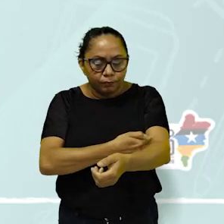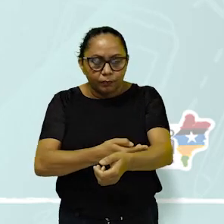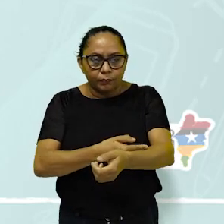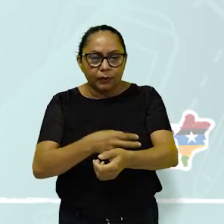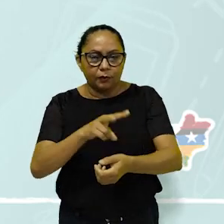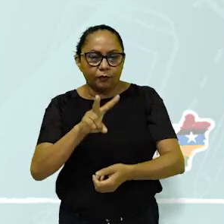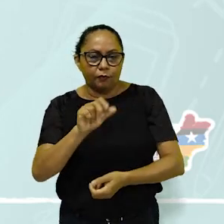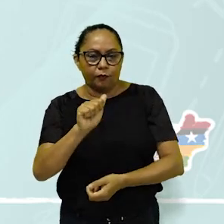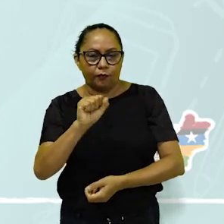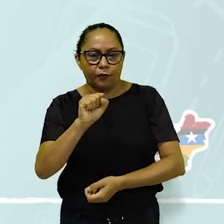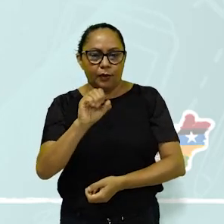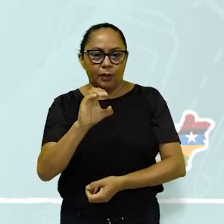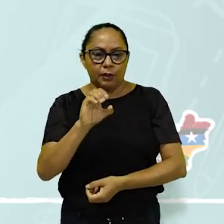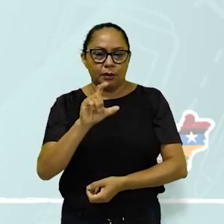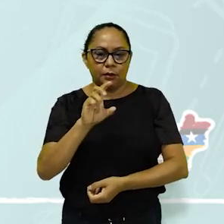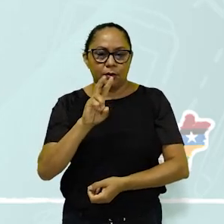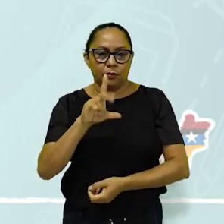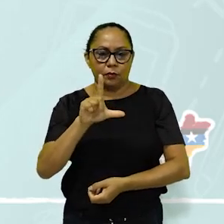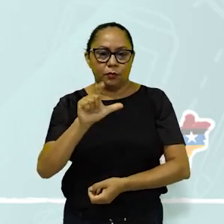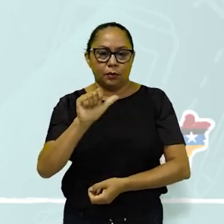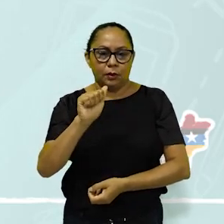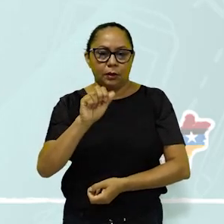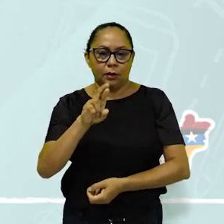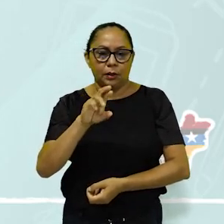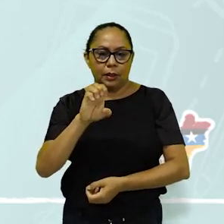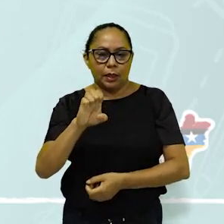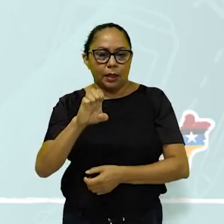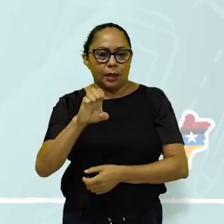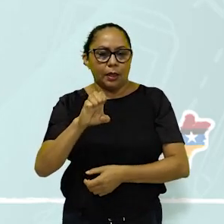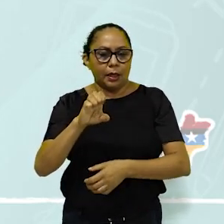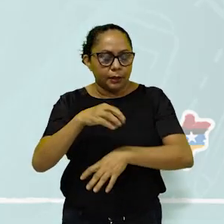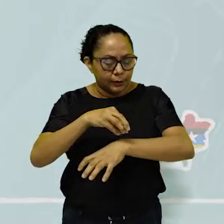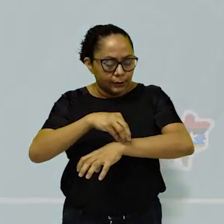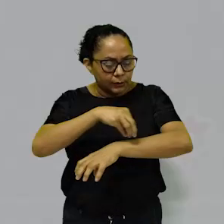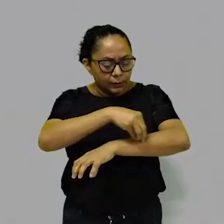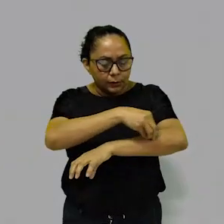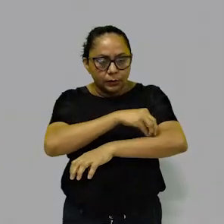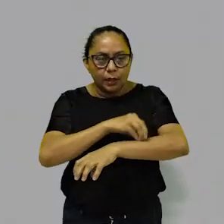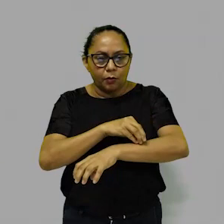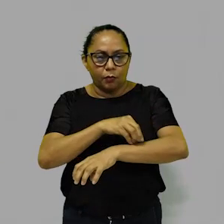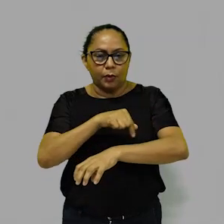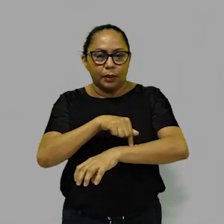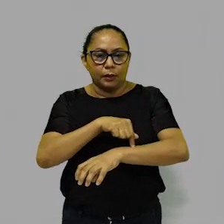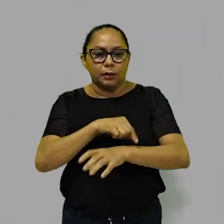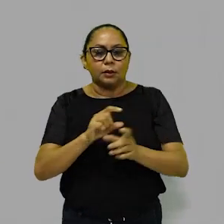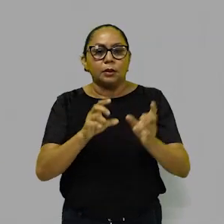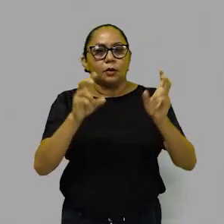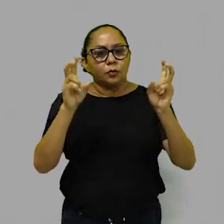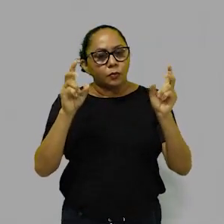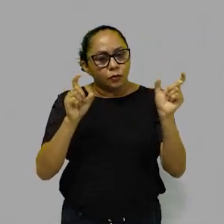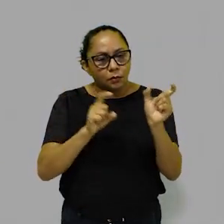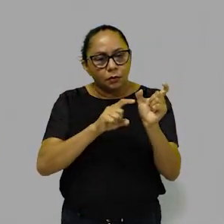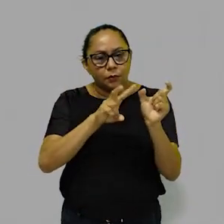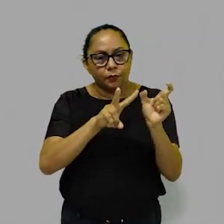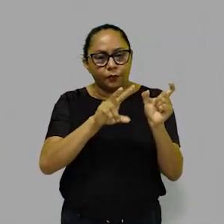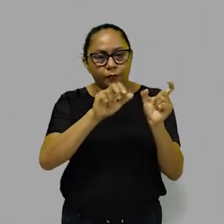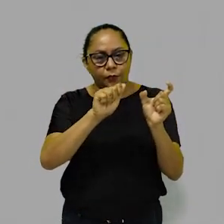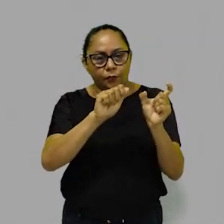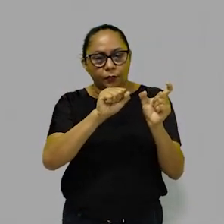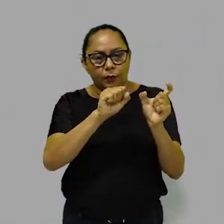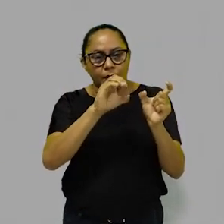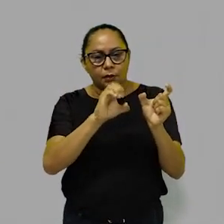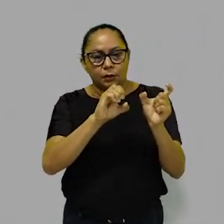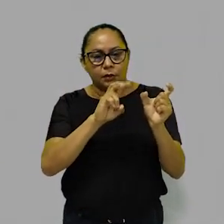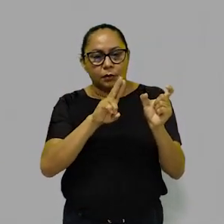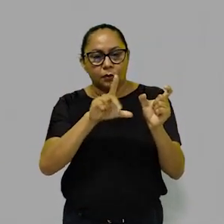ou seja, o que são modificações vasculares? Gente, esse termo vascular tem a ver com vaso